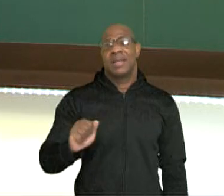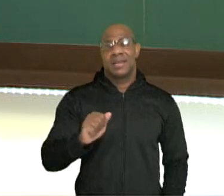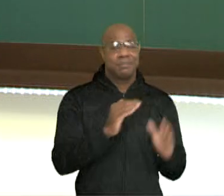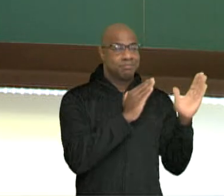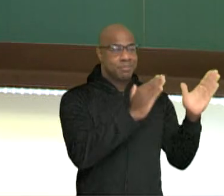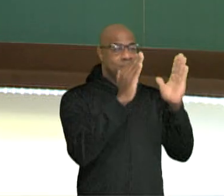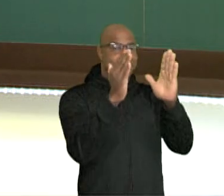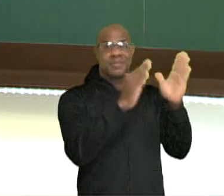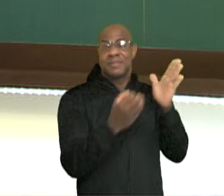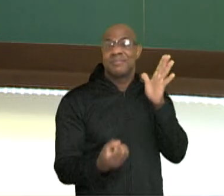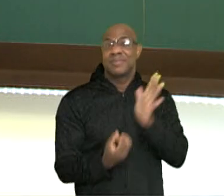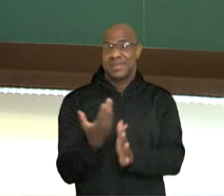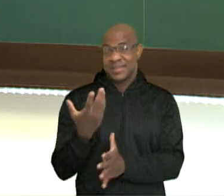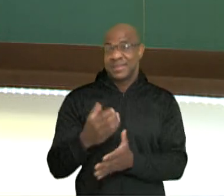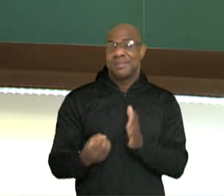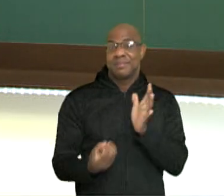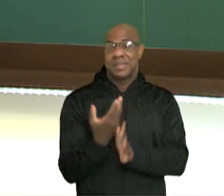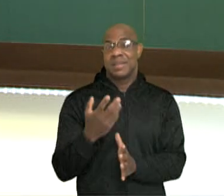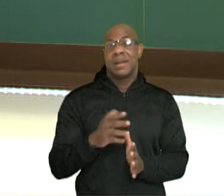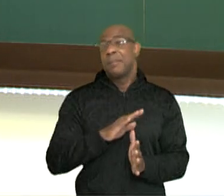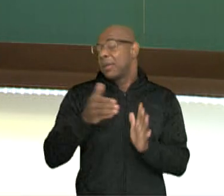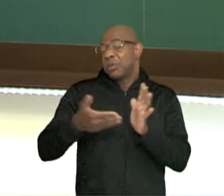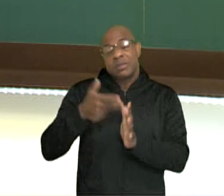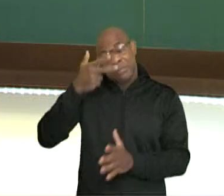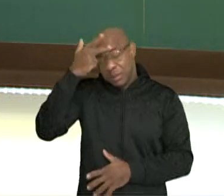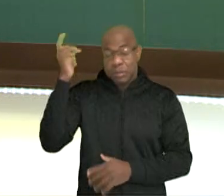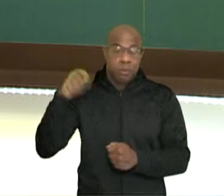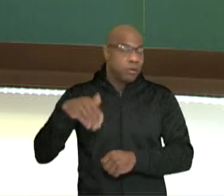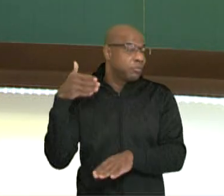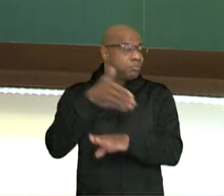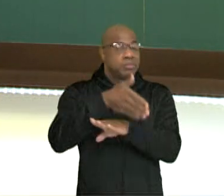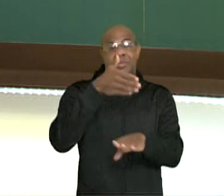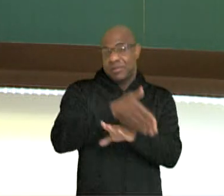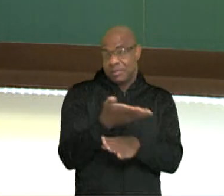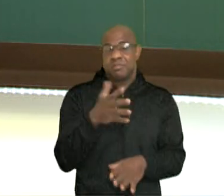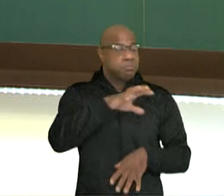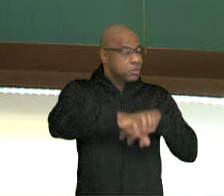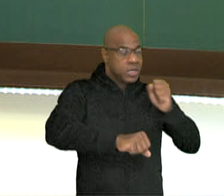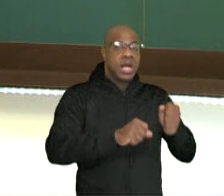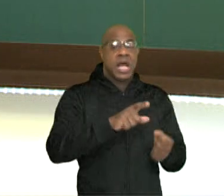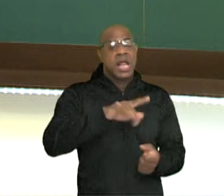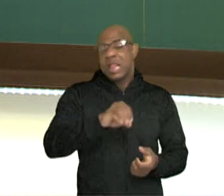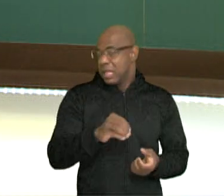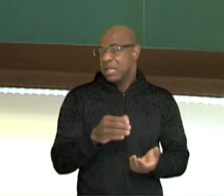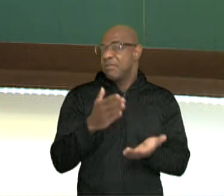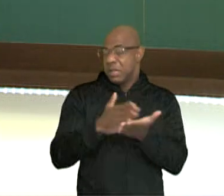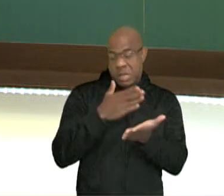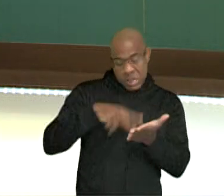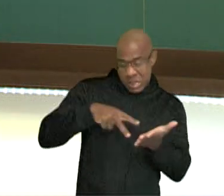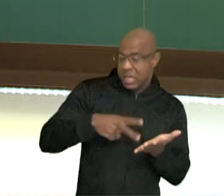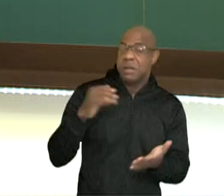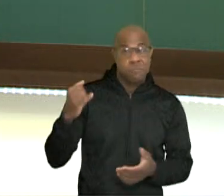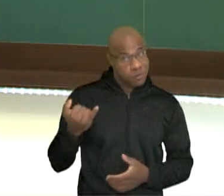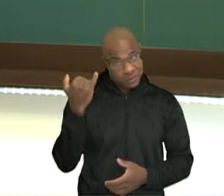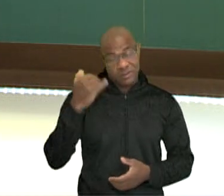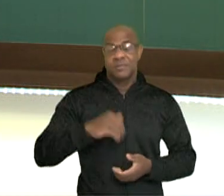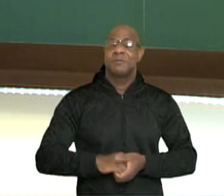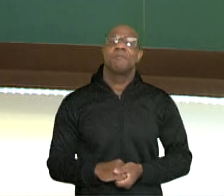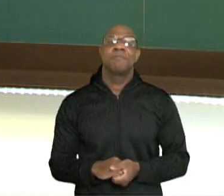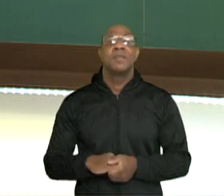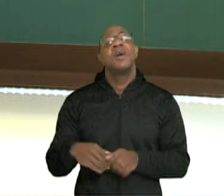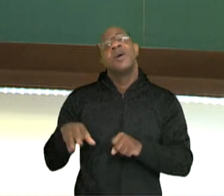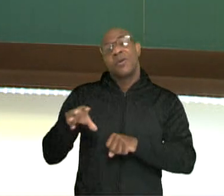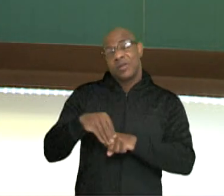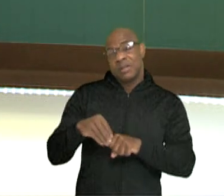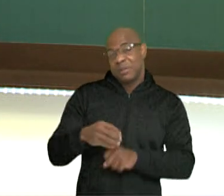depois uma biblioteca comunitária, né? Onde outras pessoas poderiam ali ter acesso. Então, isso é bem importante, né? Conhecimento